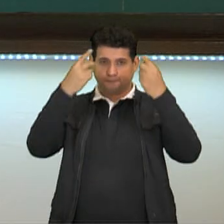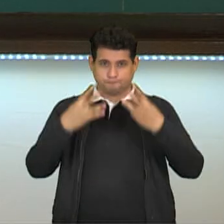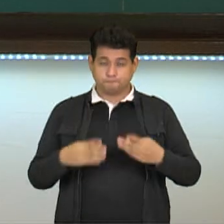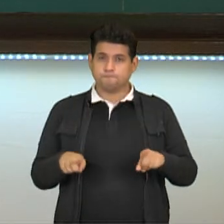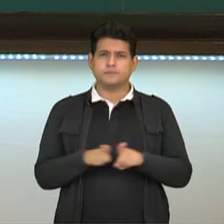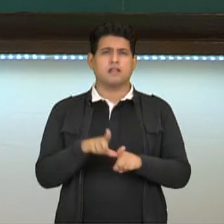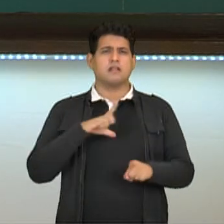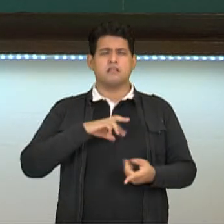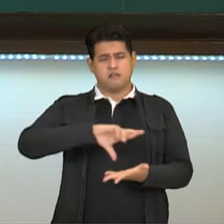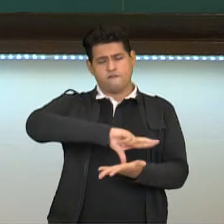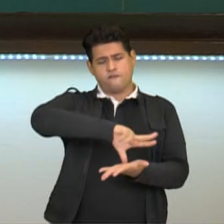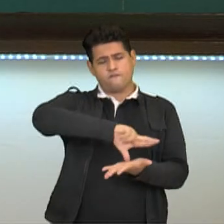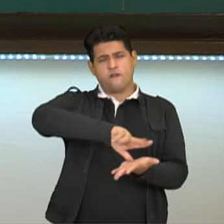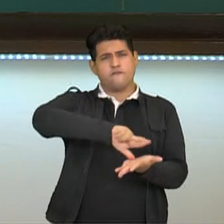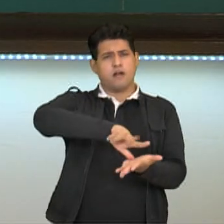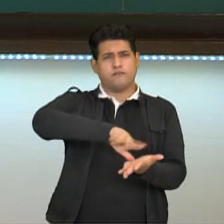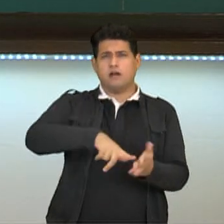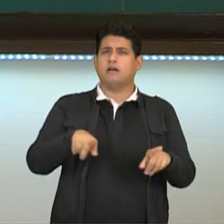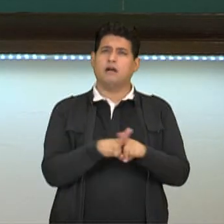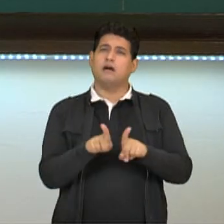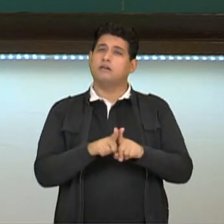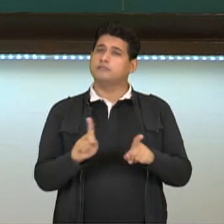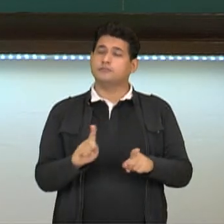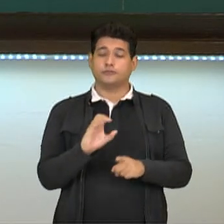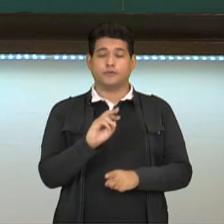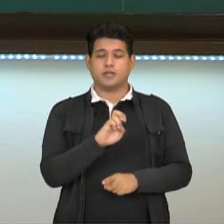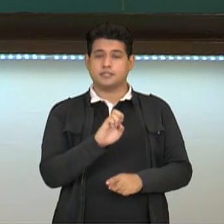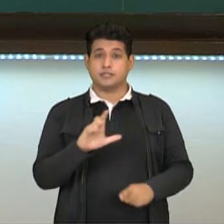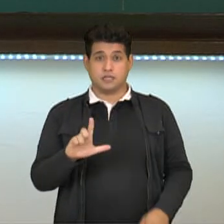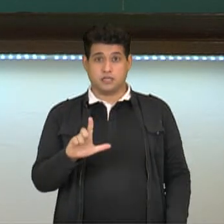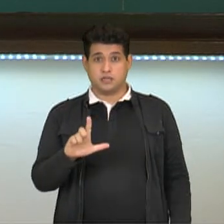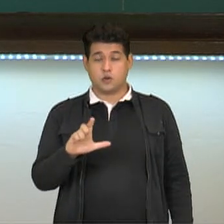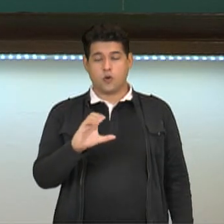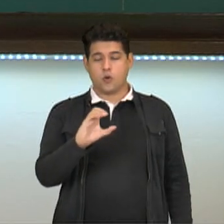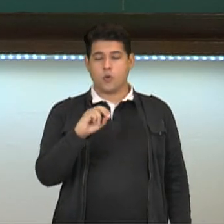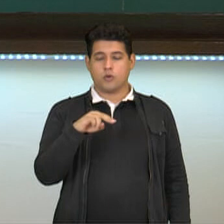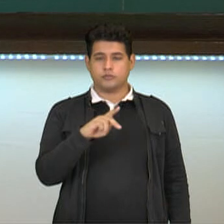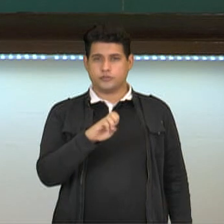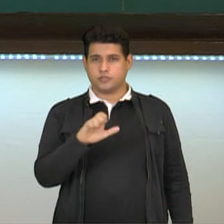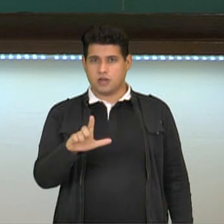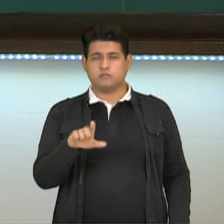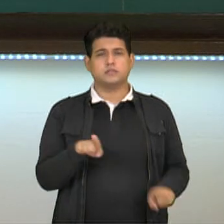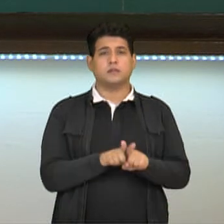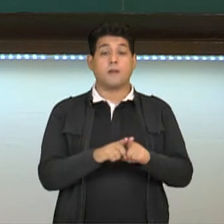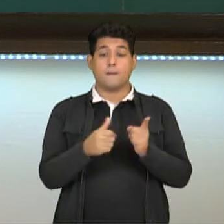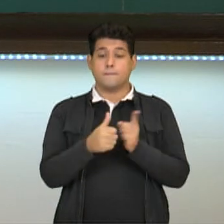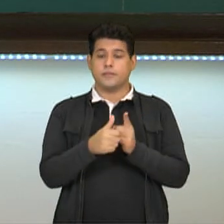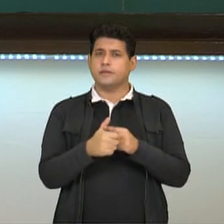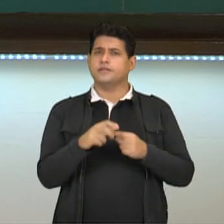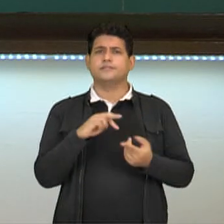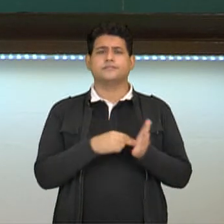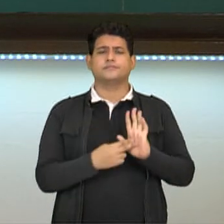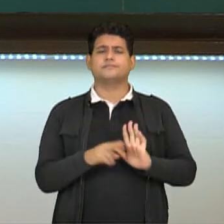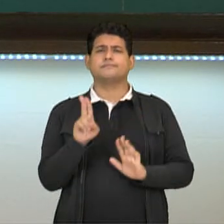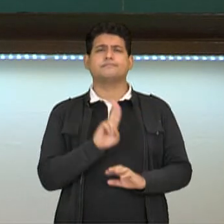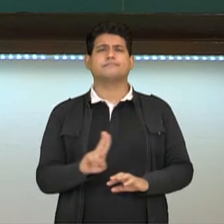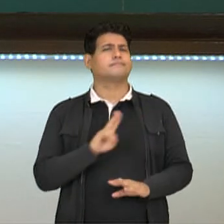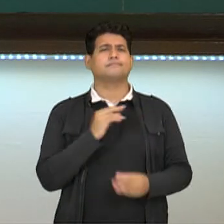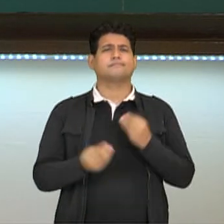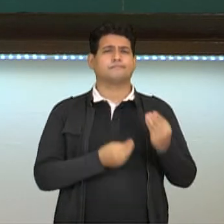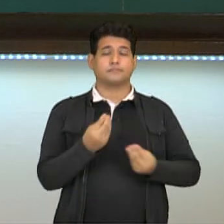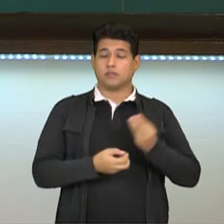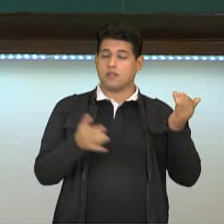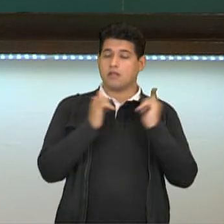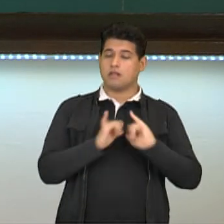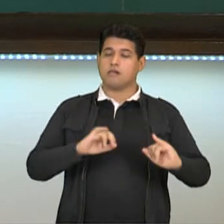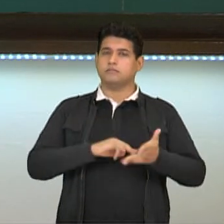que existem vários tipos de orações condicionais. Esta first conditional, a gente vai usar quando nós vamos falar de uma condição